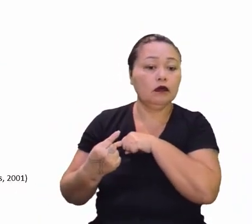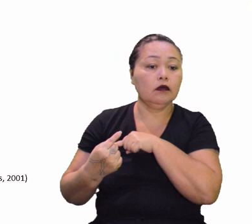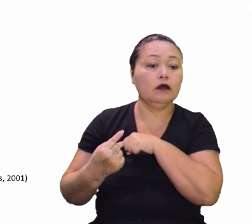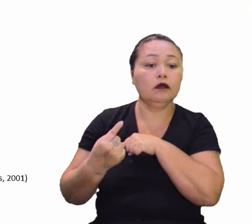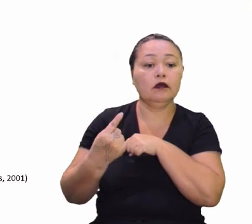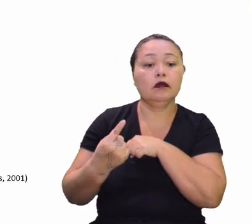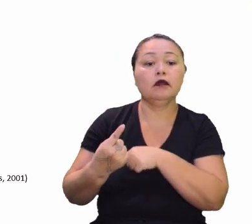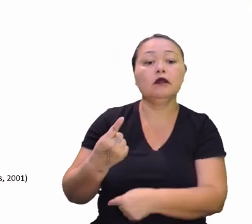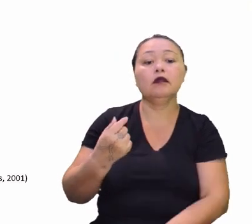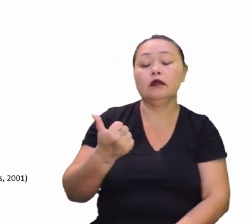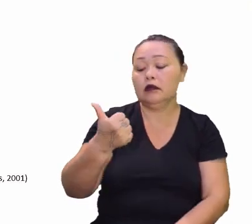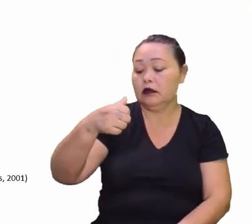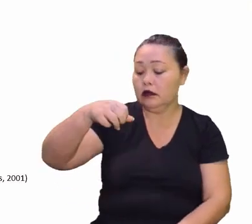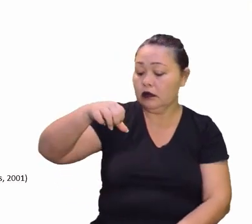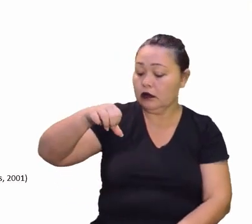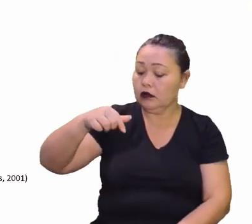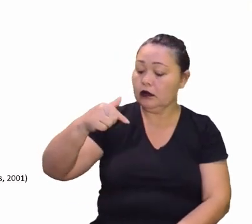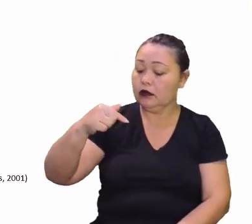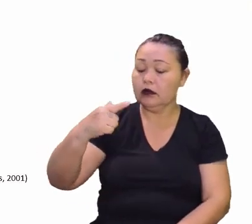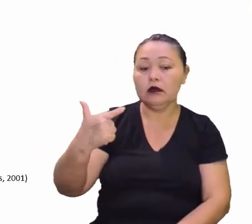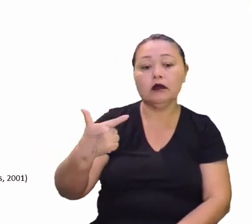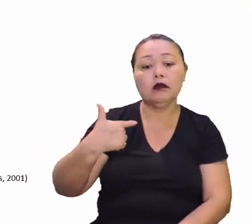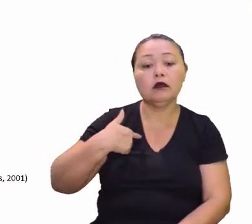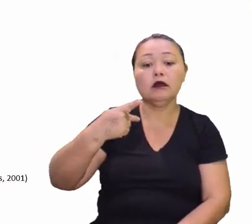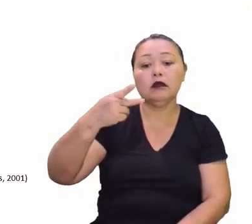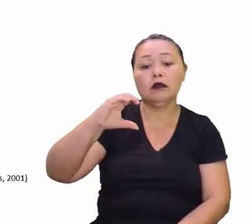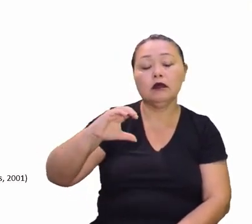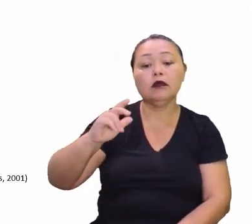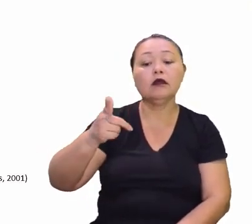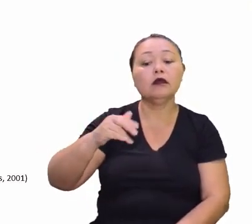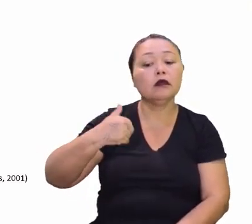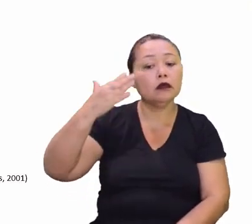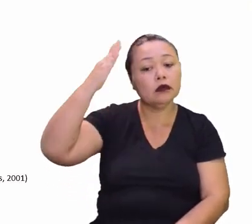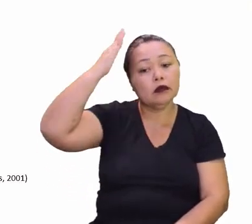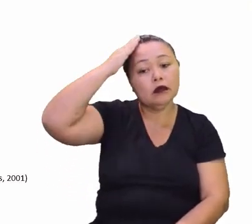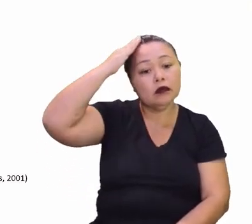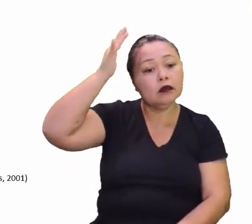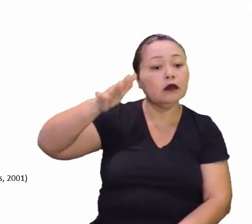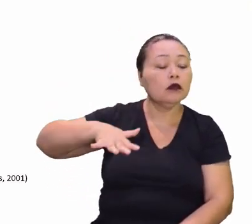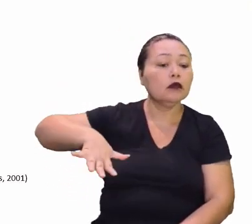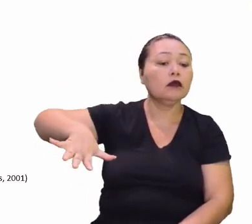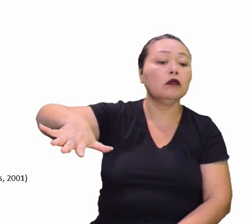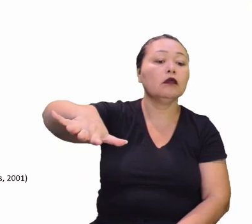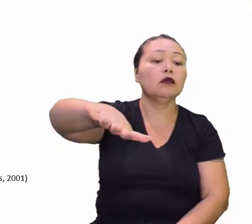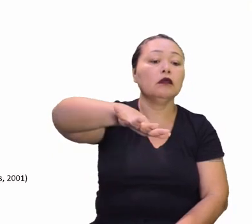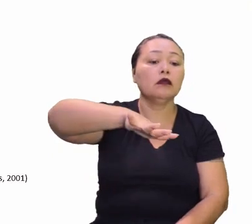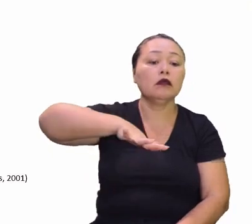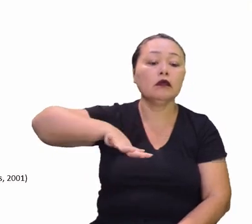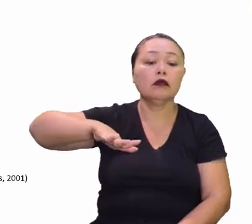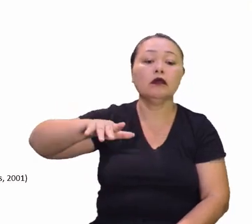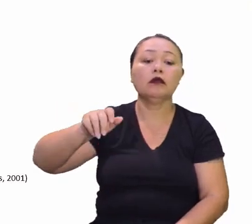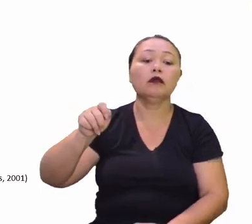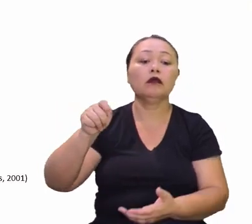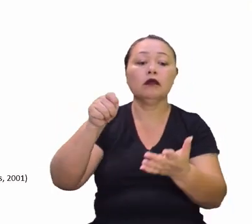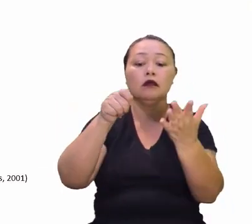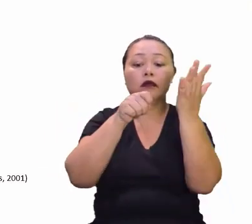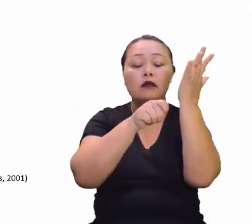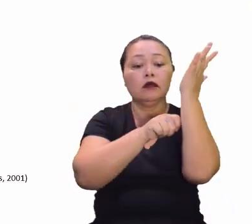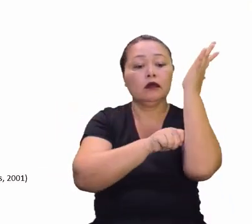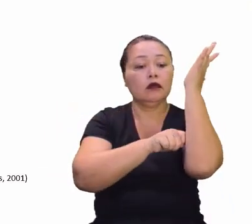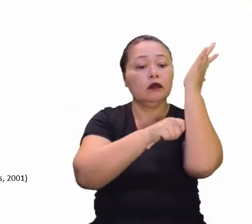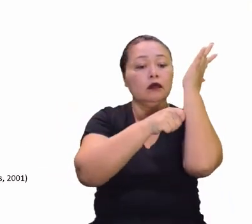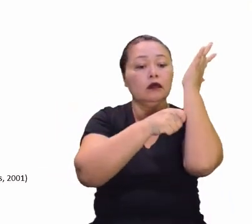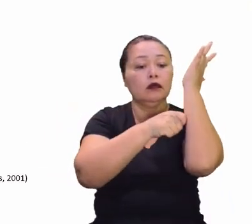de 1972, que é o Pique de Paraná, que foi estabelecido ali na região do